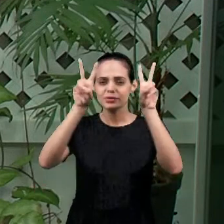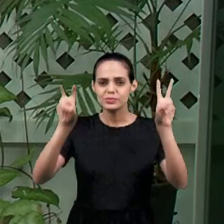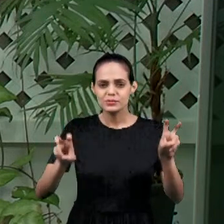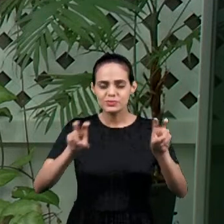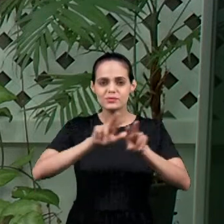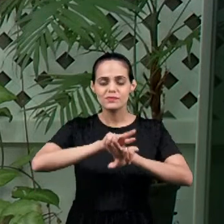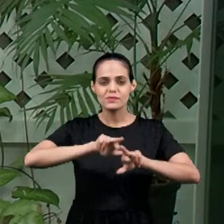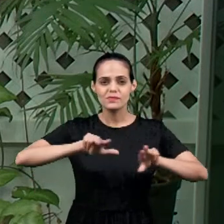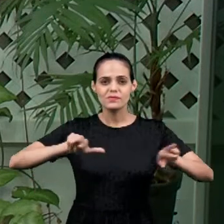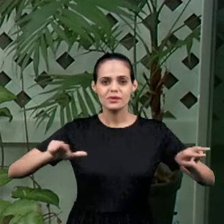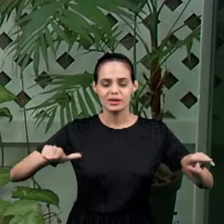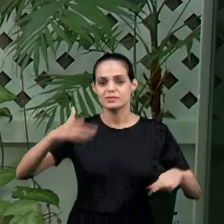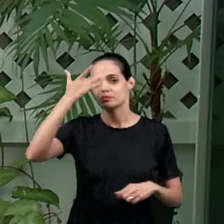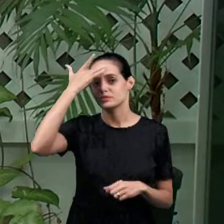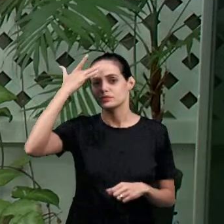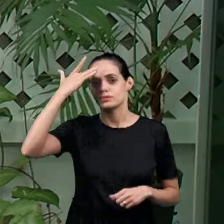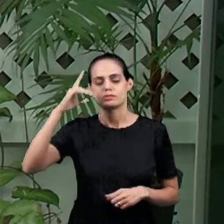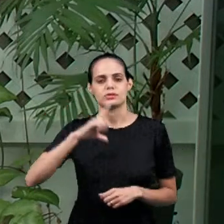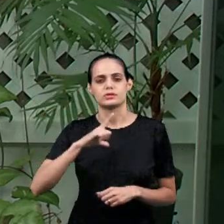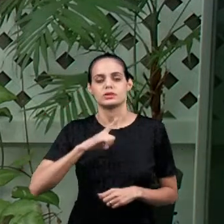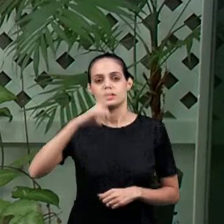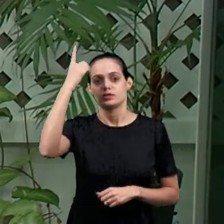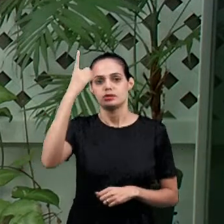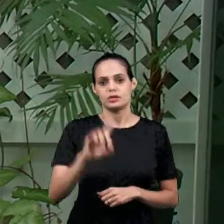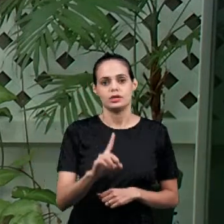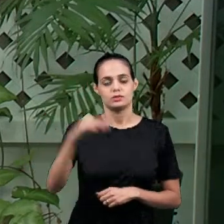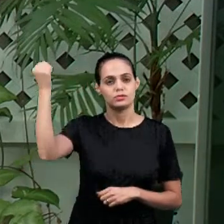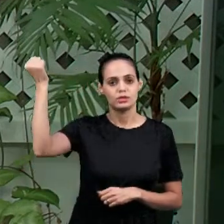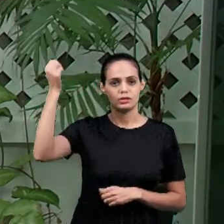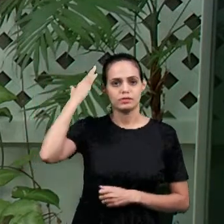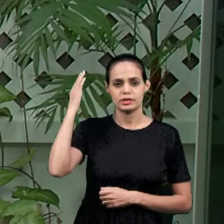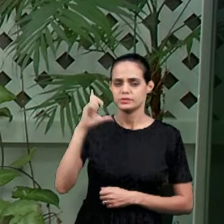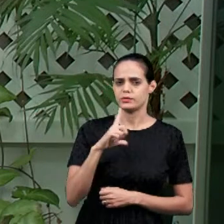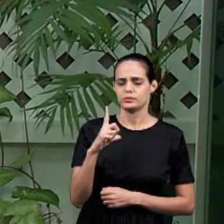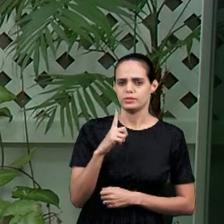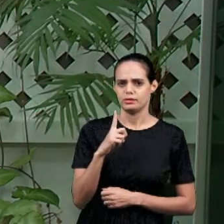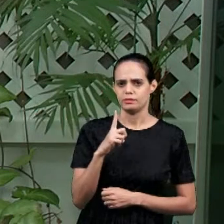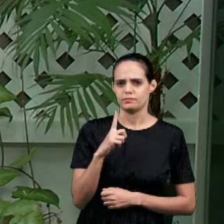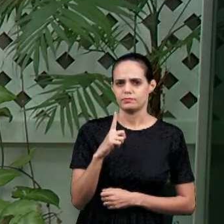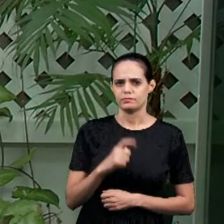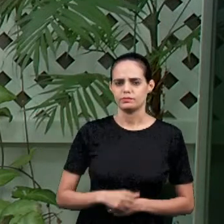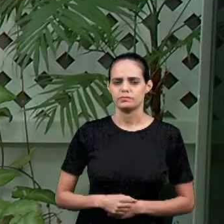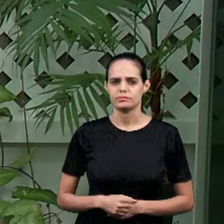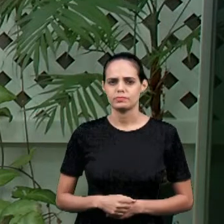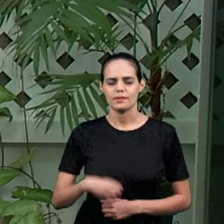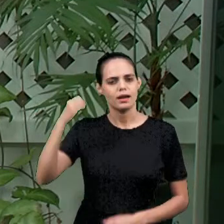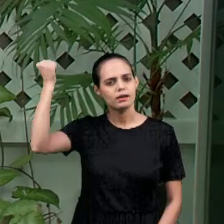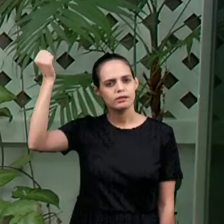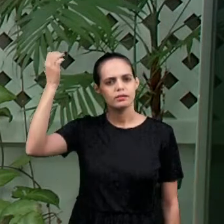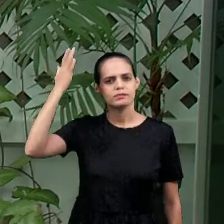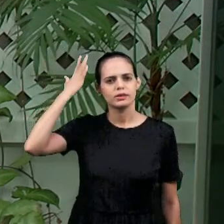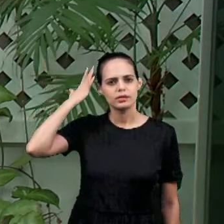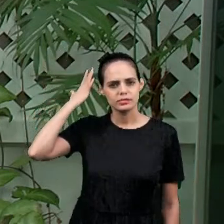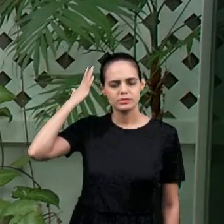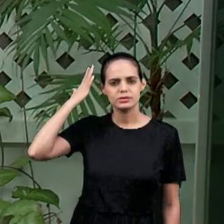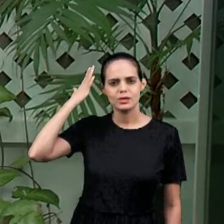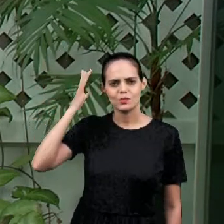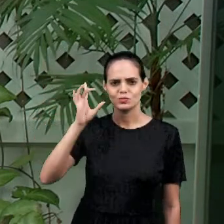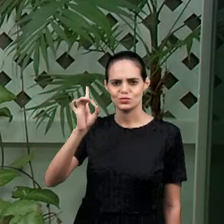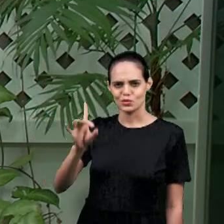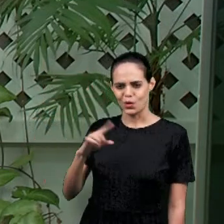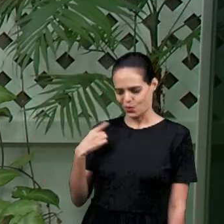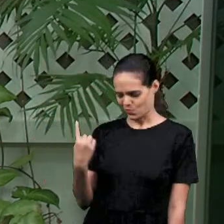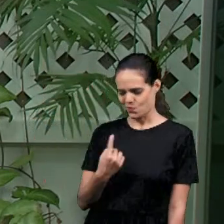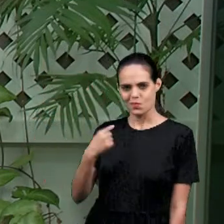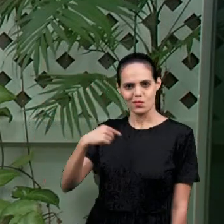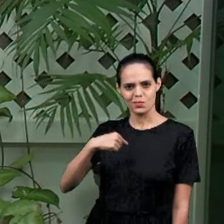têm todo o direito de ter revelação. Então, a revelação não está simplesmente a nosso favor,